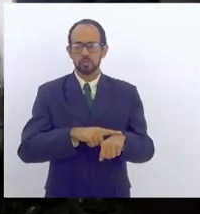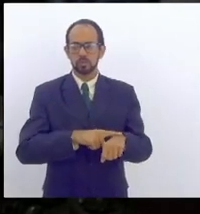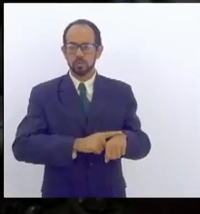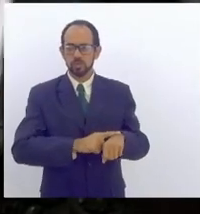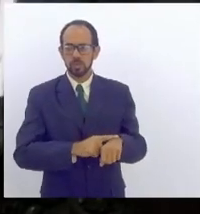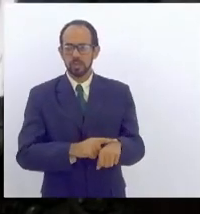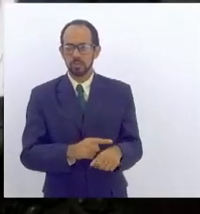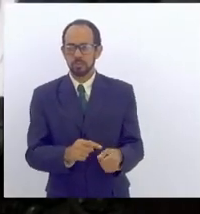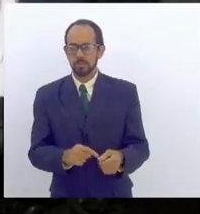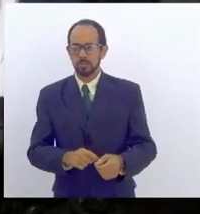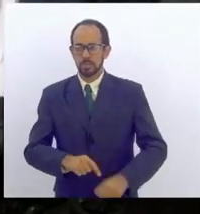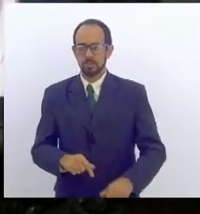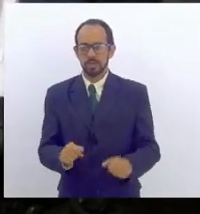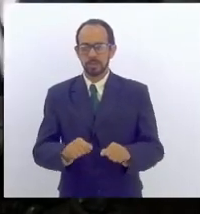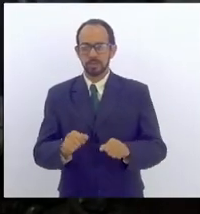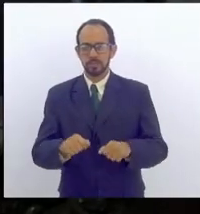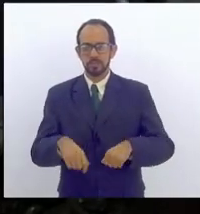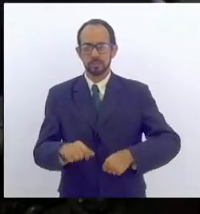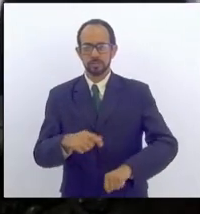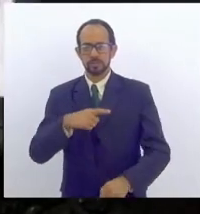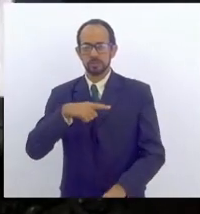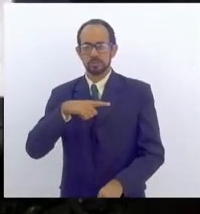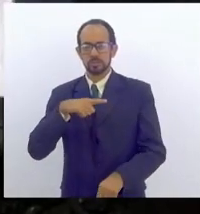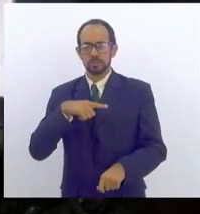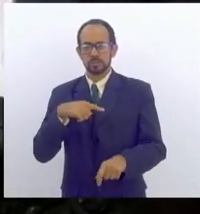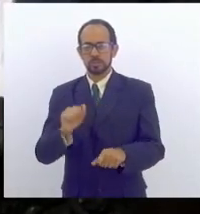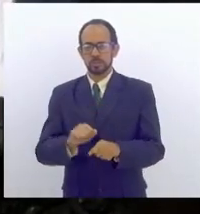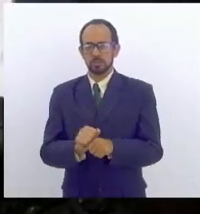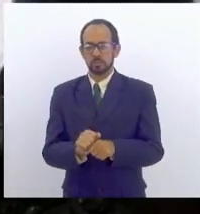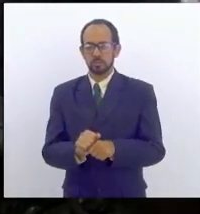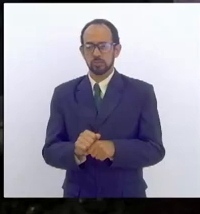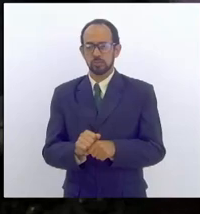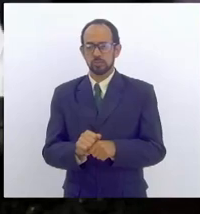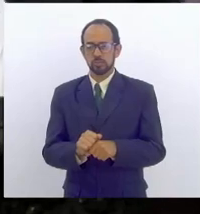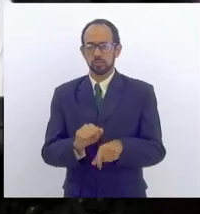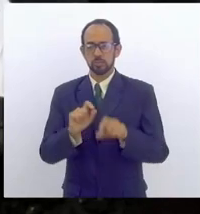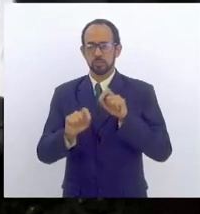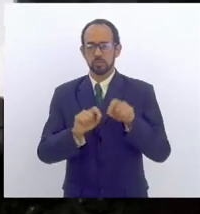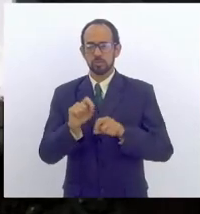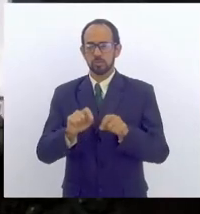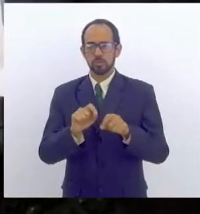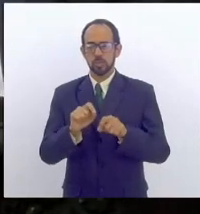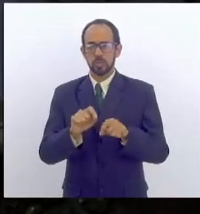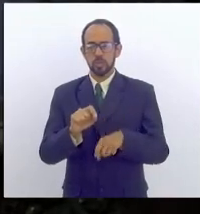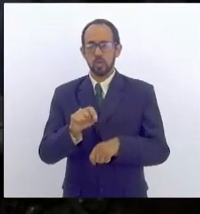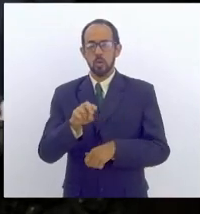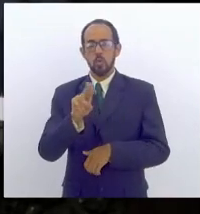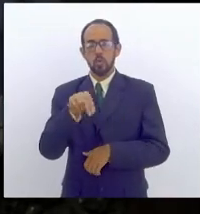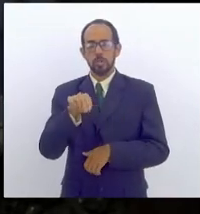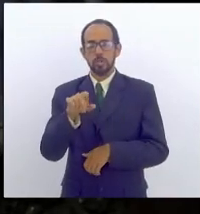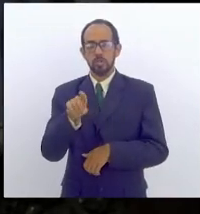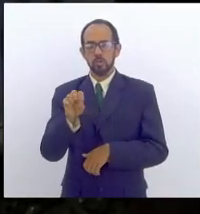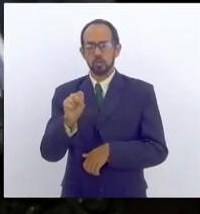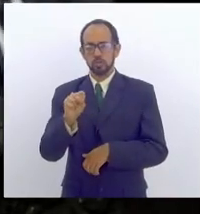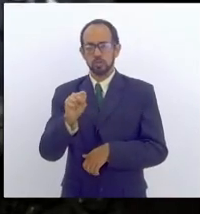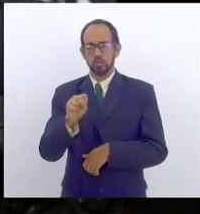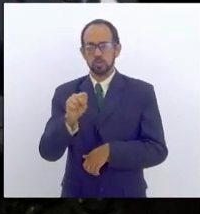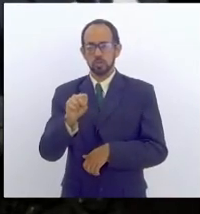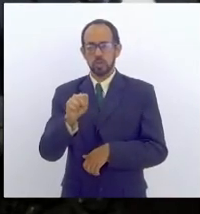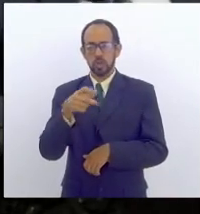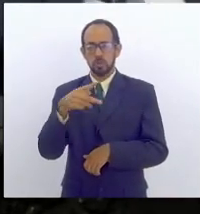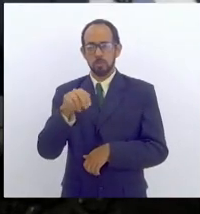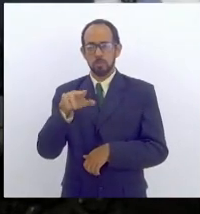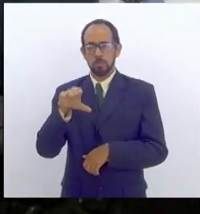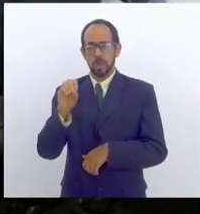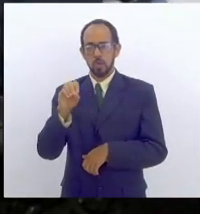e acordado. Temos a chapa Unidos pelo Rio. Vou ler